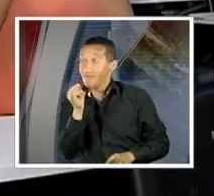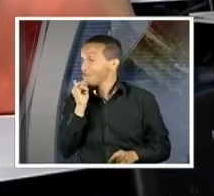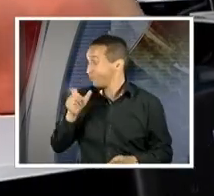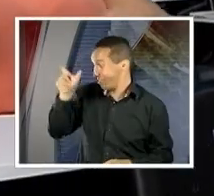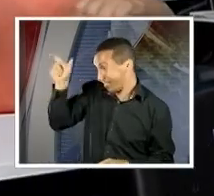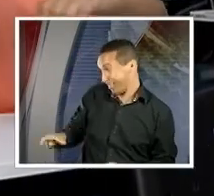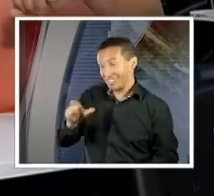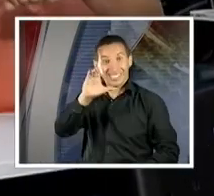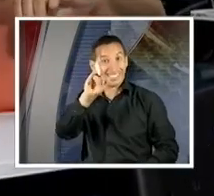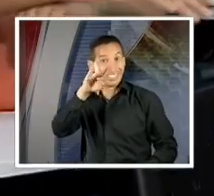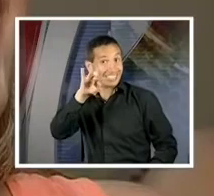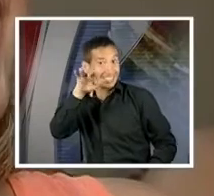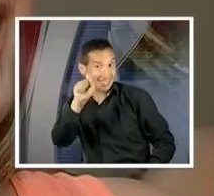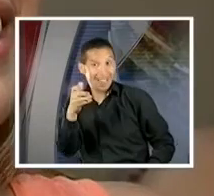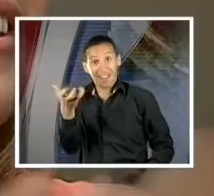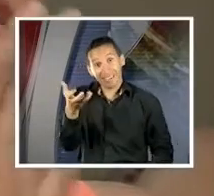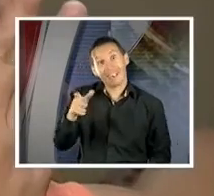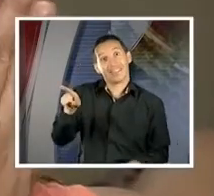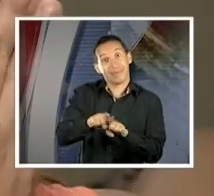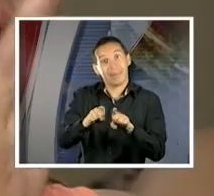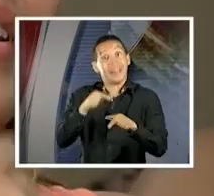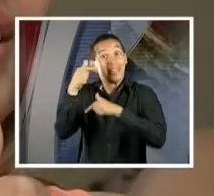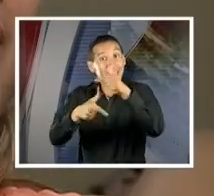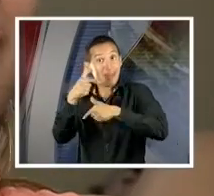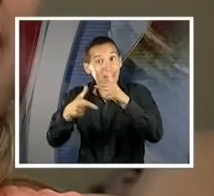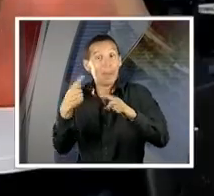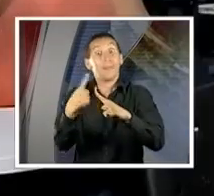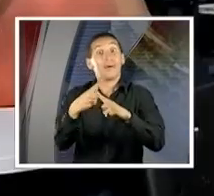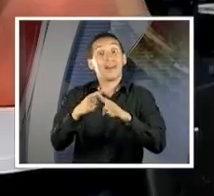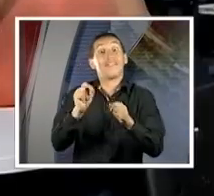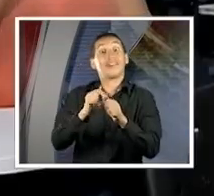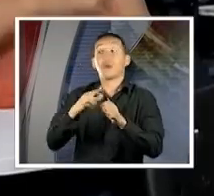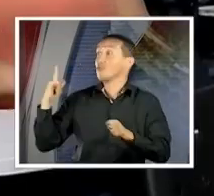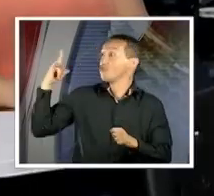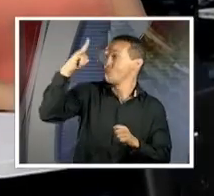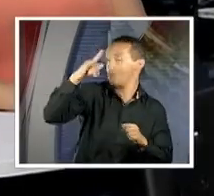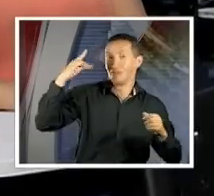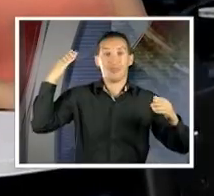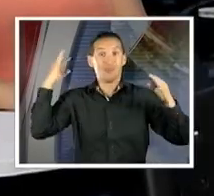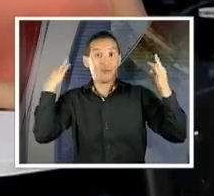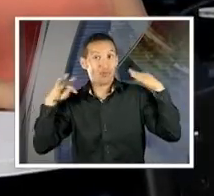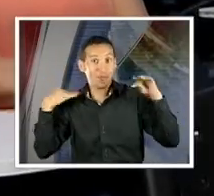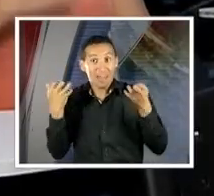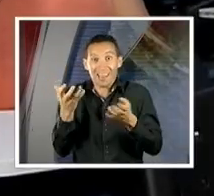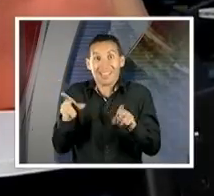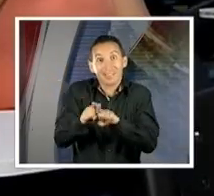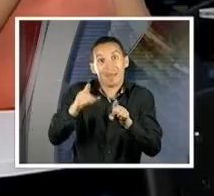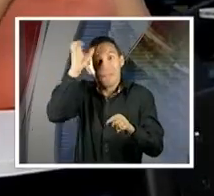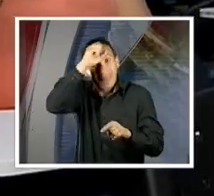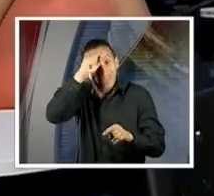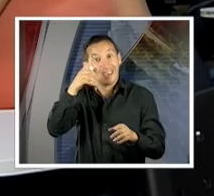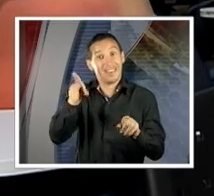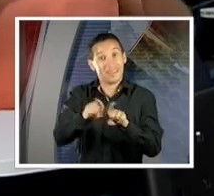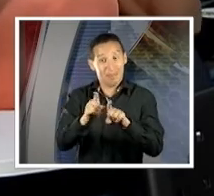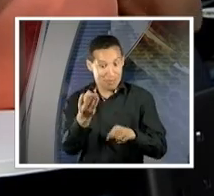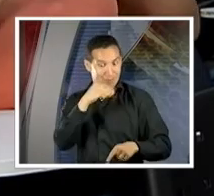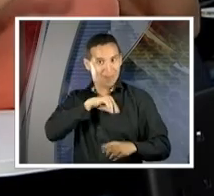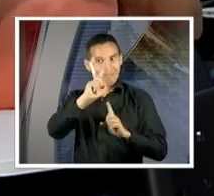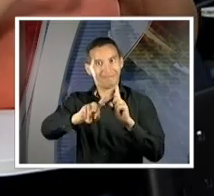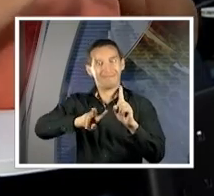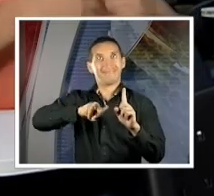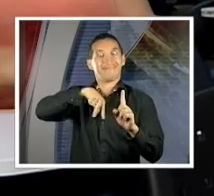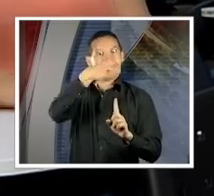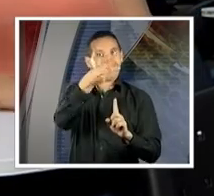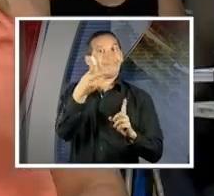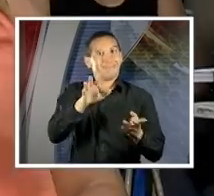de viagem e quer ampliar as oportunidades na profissão que já exerce e também ter outra fonte de renda. É um